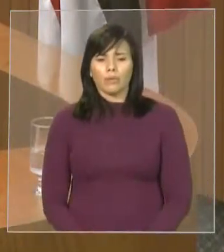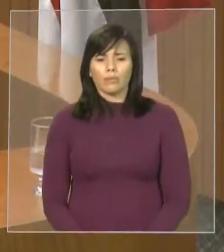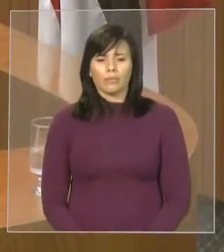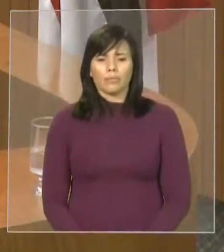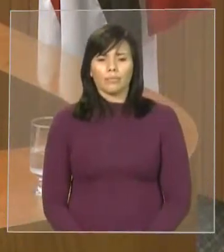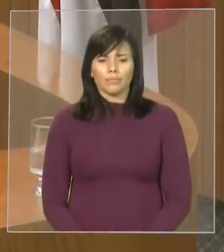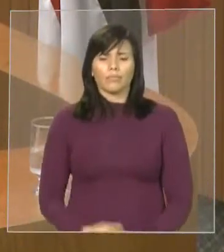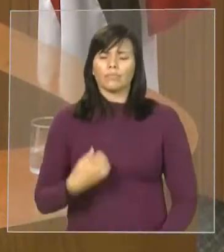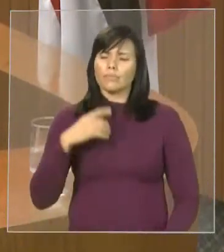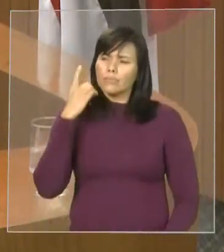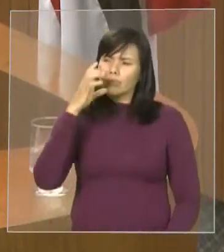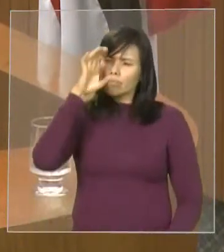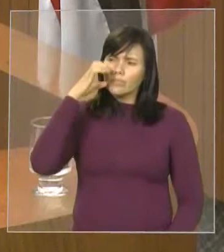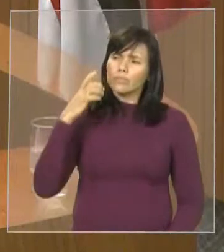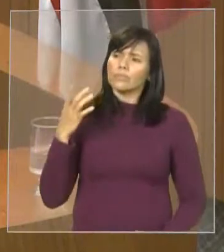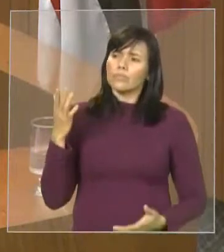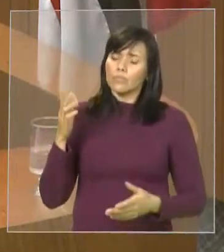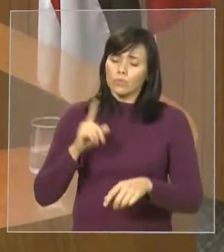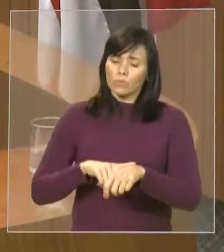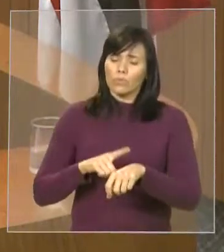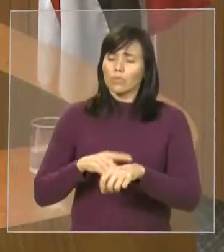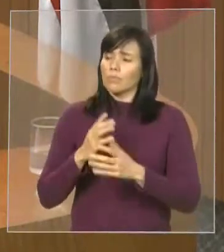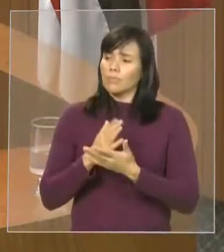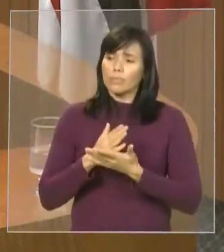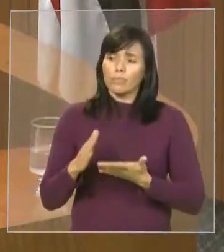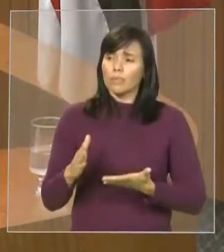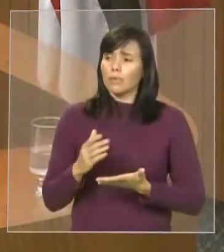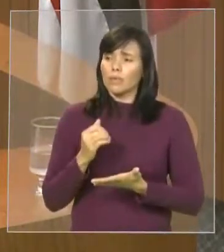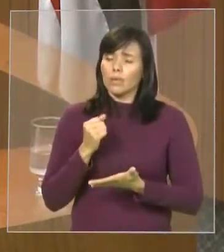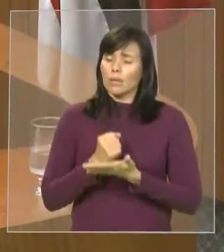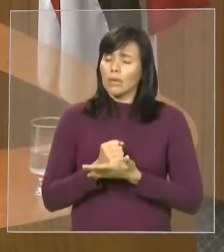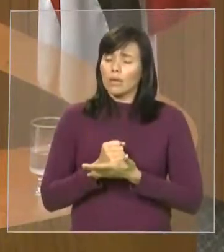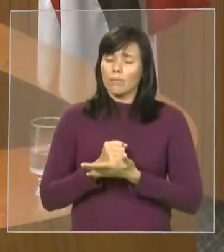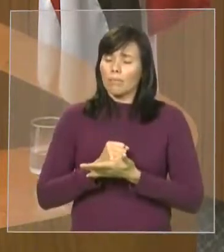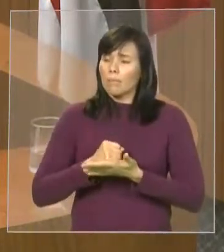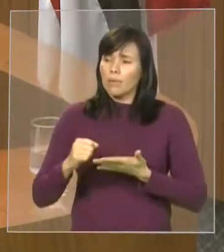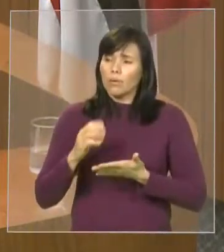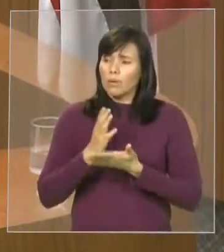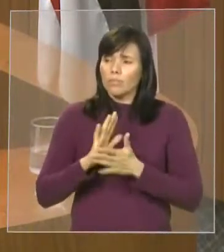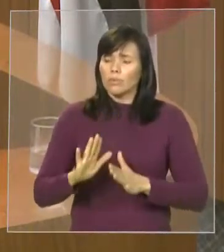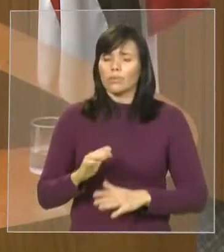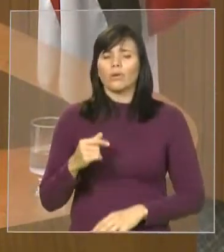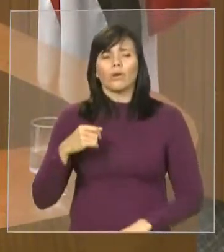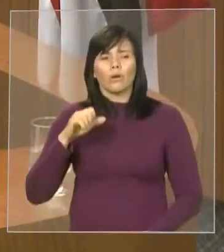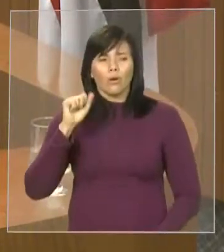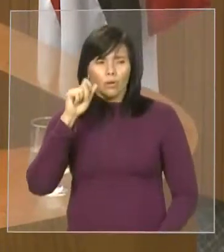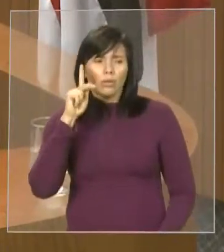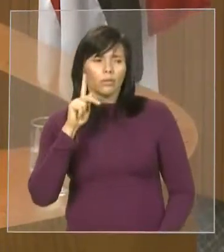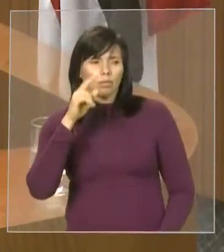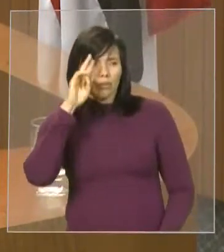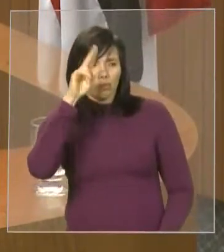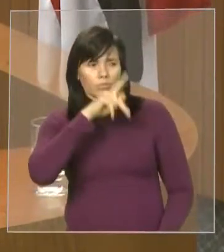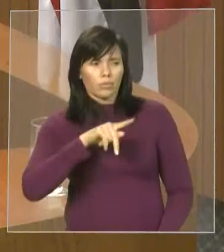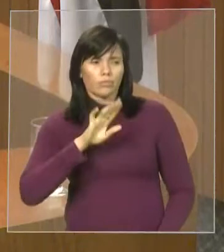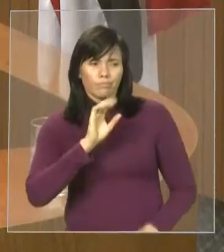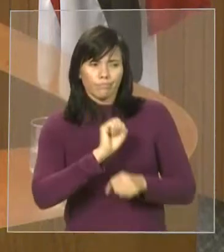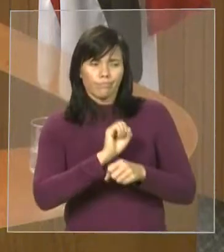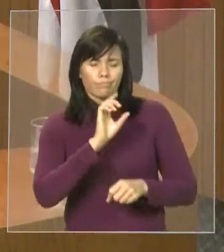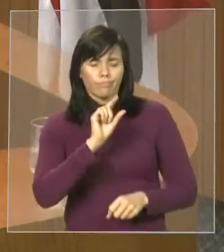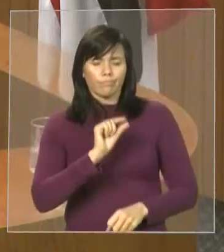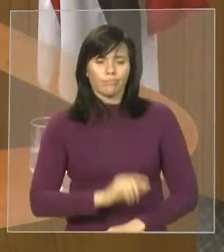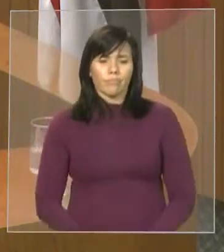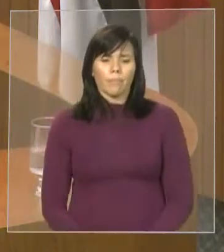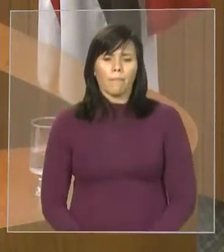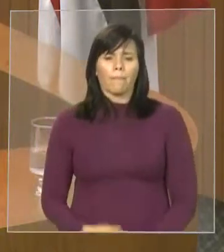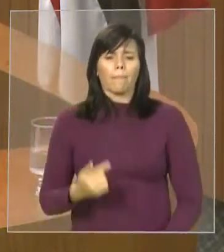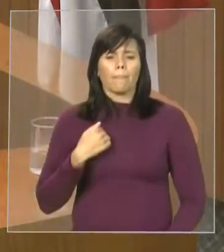pede, deputado Hélito, em relação a esse projeto, é que seja ouvido a classe empresarial do Maranhão, que seja ouvido os pequenos comerciantes, aqueles que